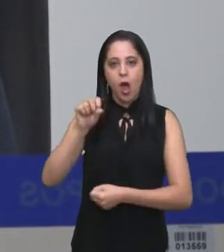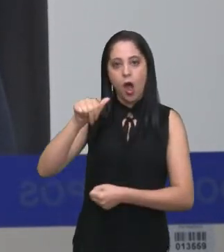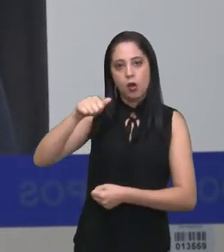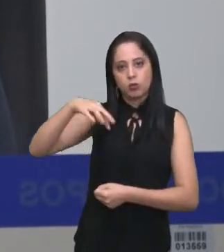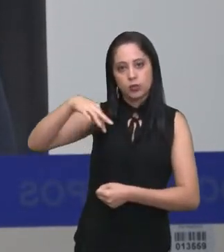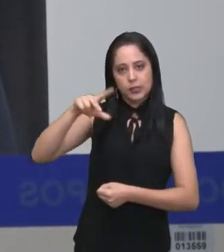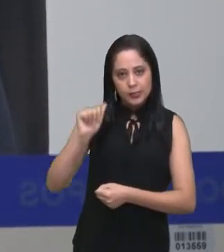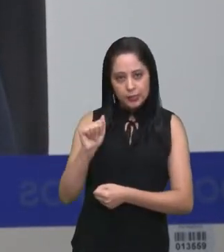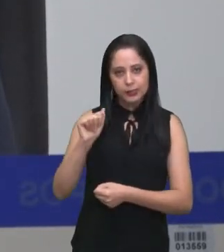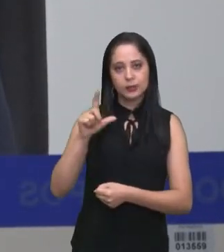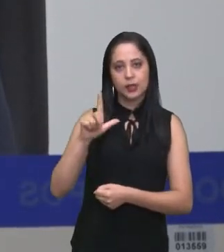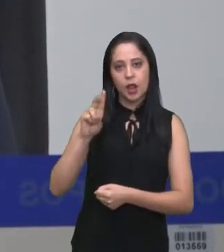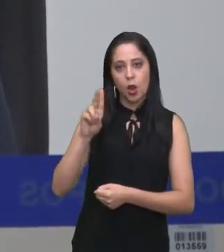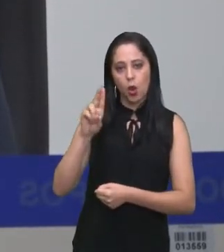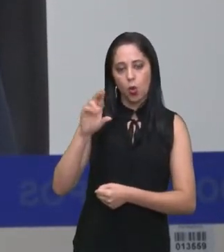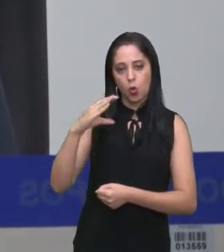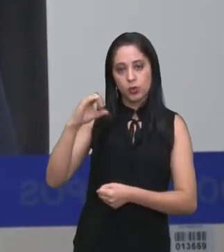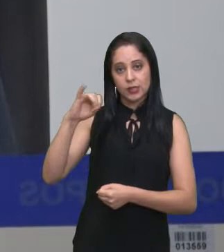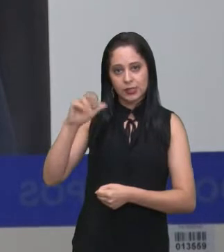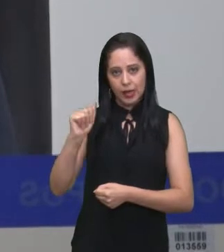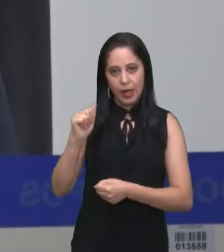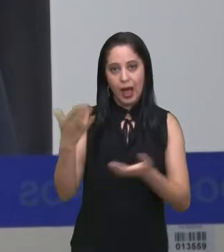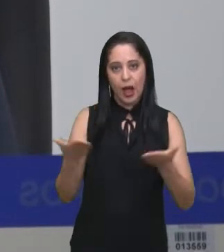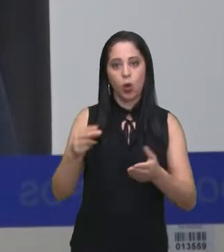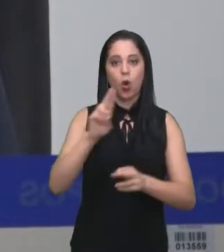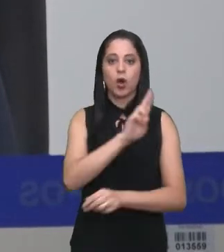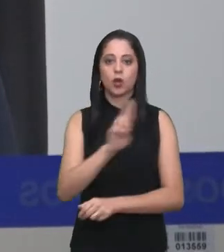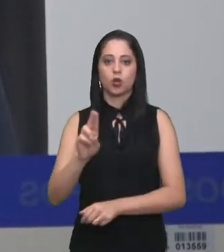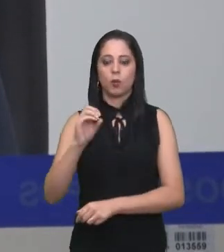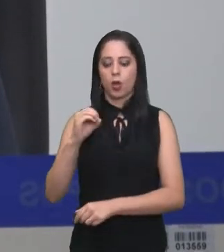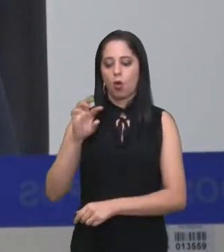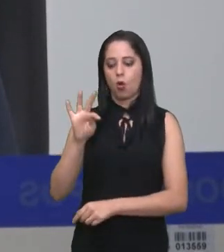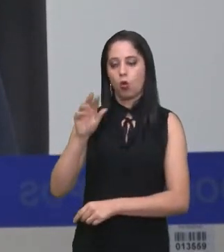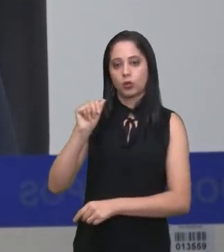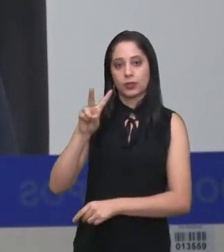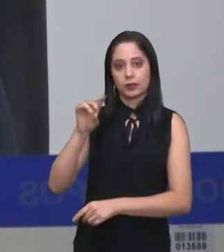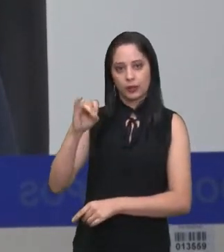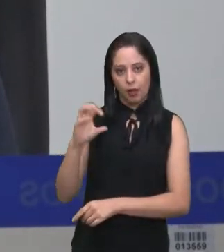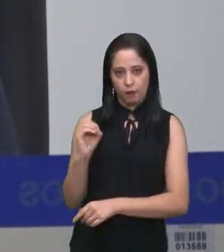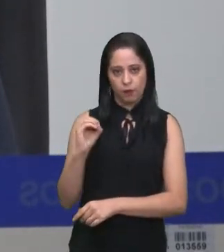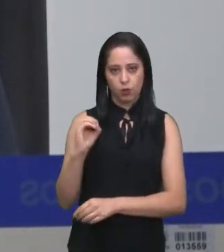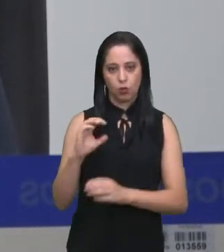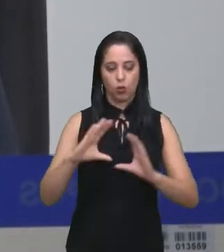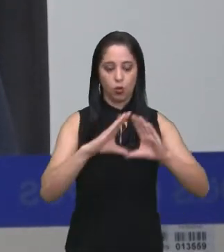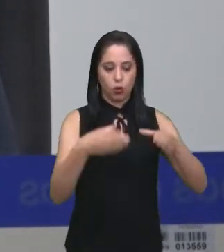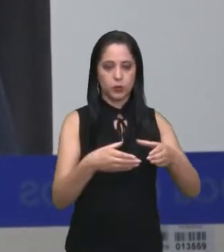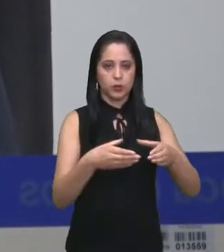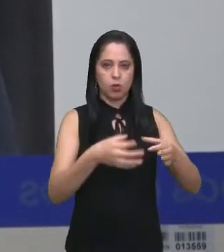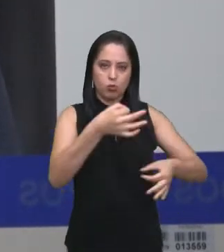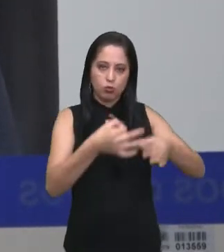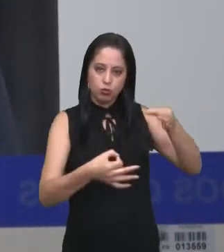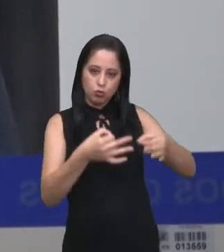1A, de Rua Otávio Valotto. Comissão Justiça, o rito é ordinário.